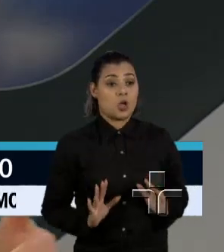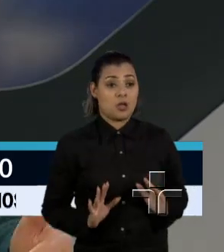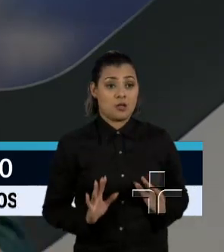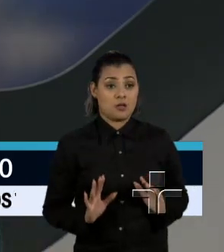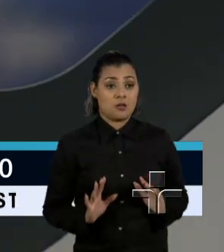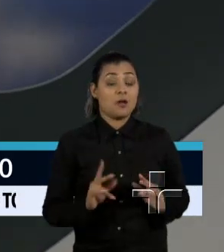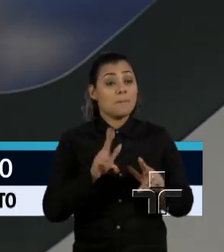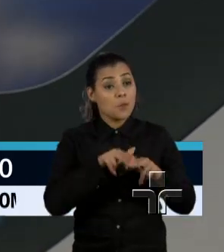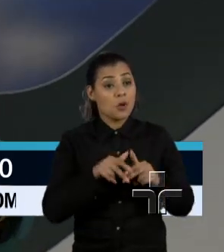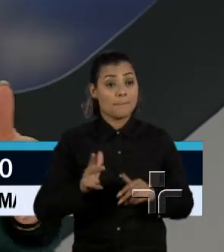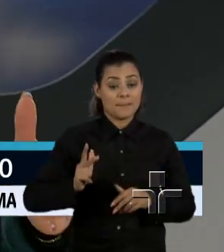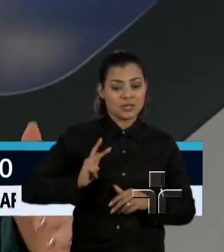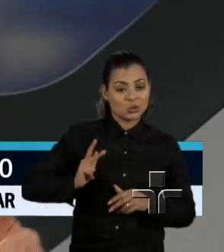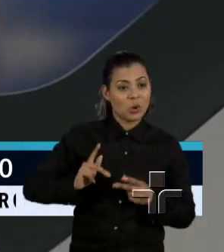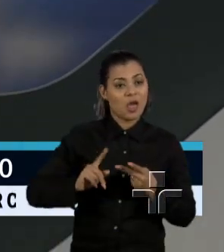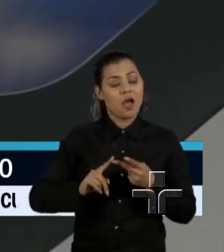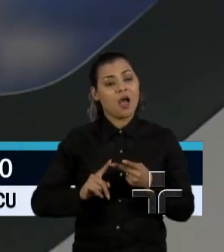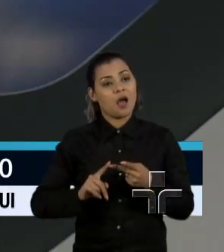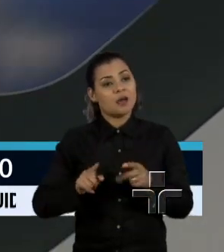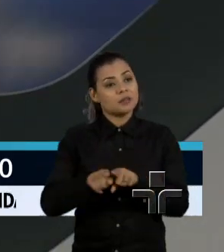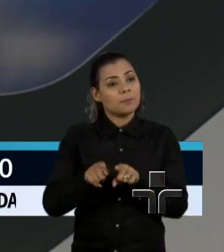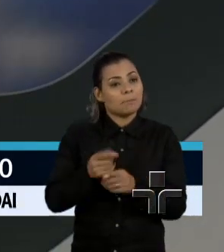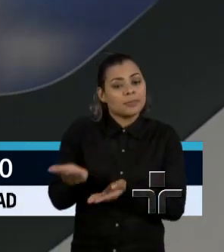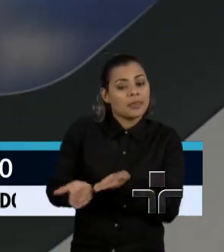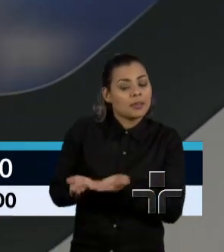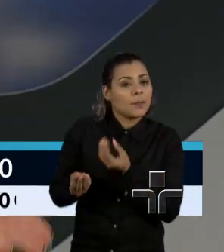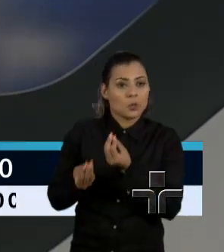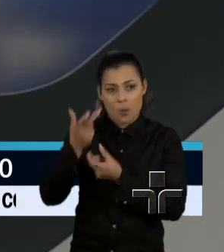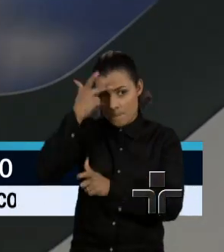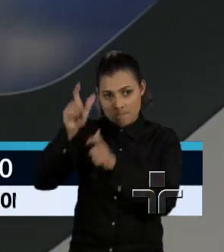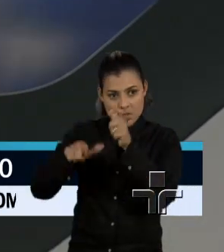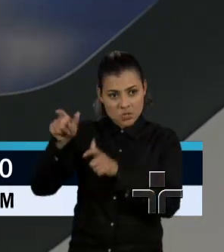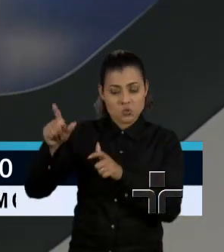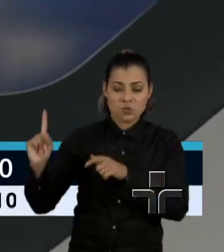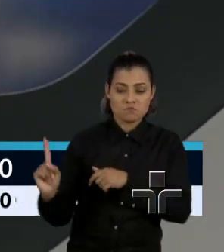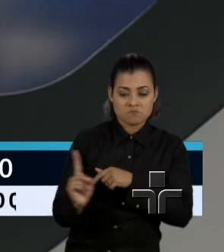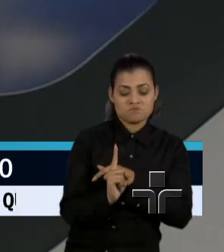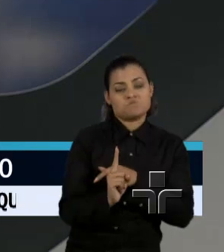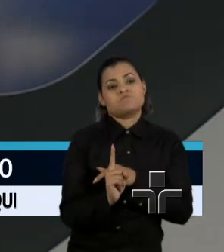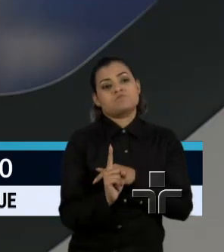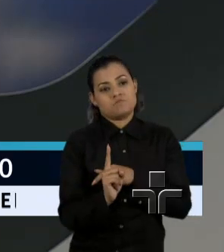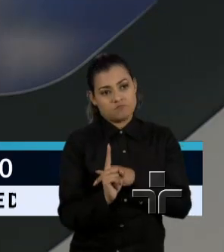das privacidades e também no tratamento das pessoas que estão sob